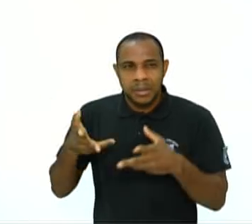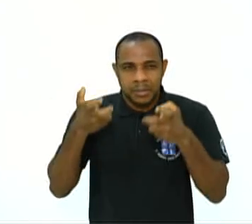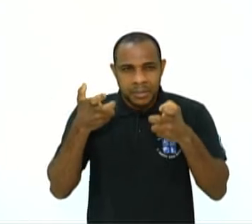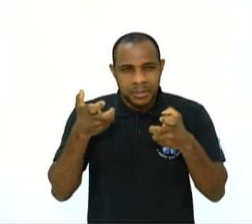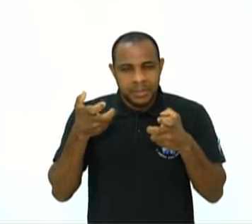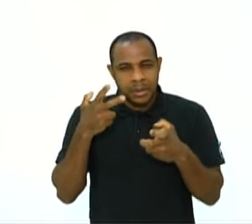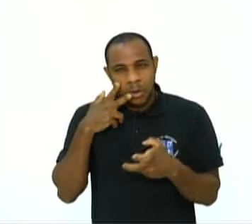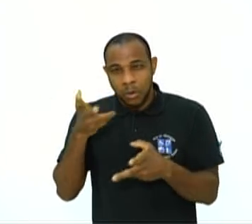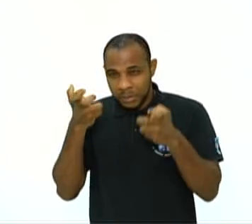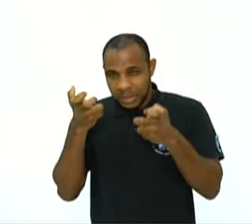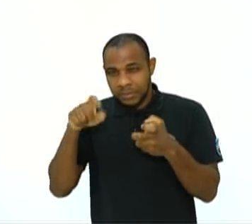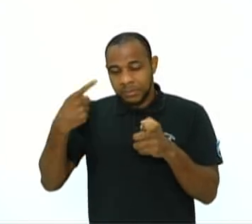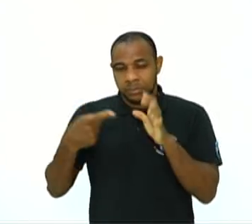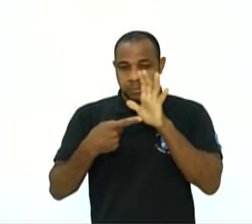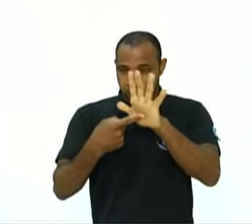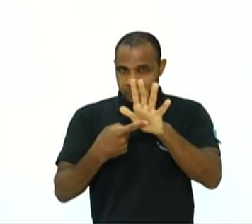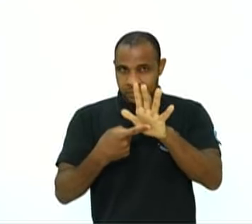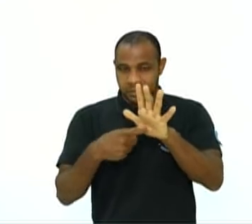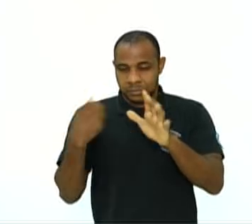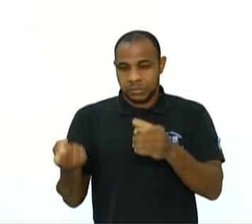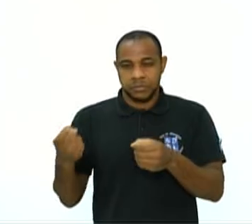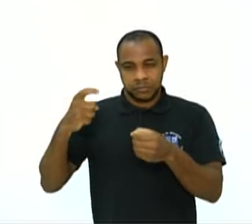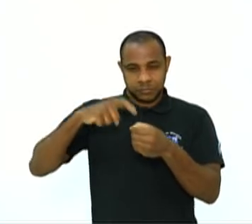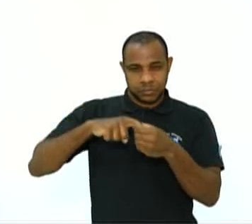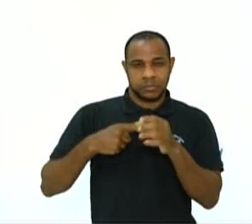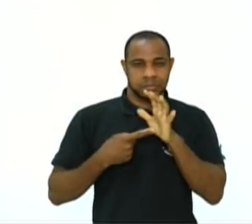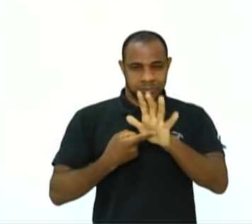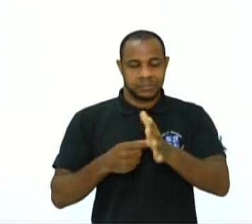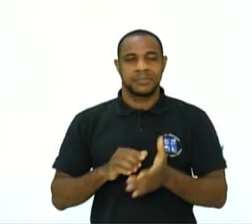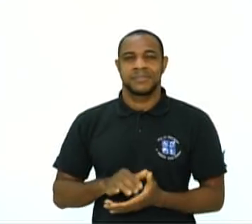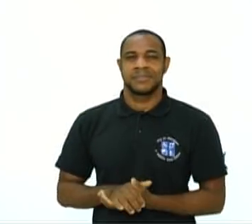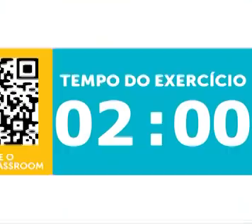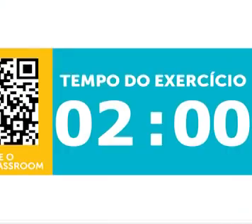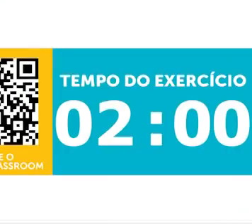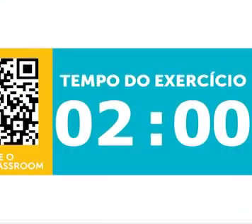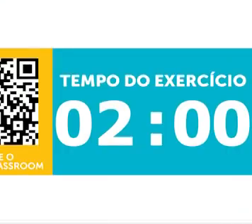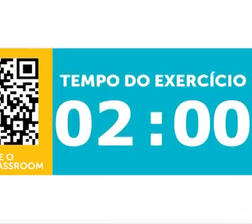eu volto e o Val também.